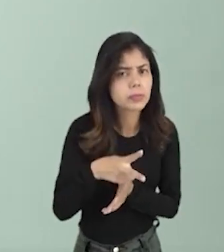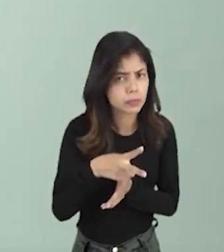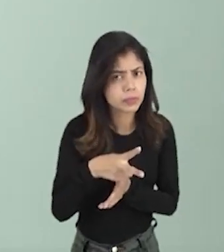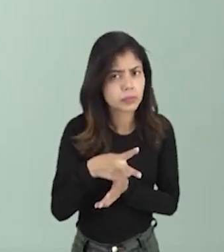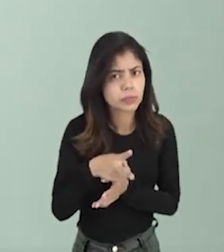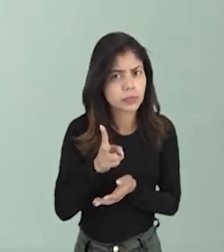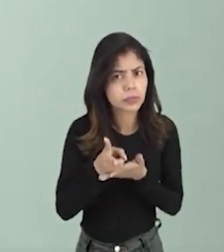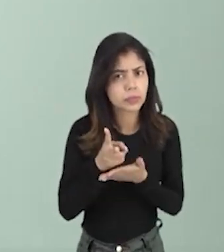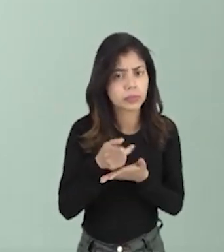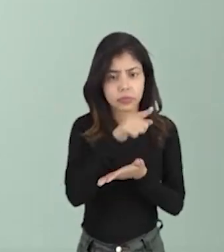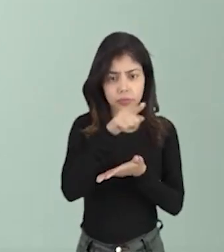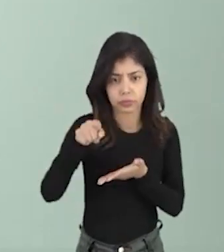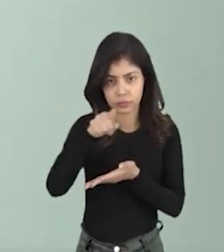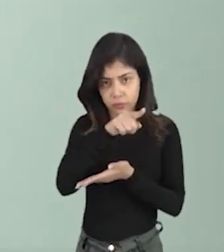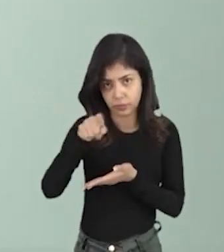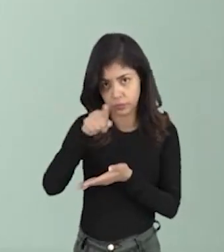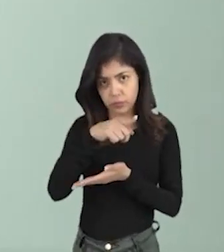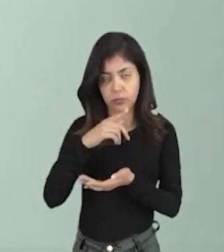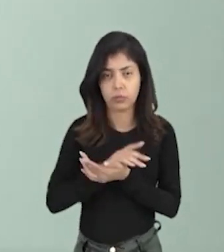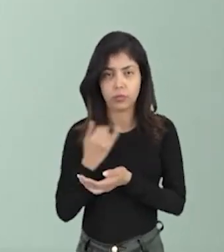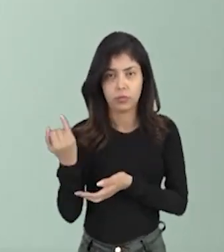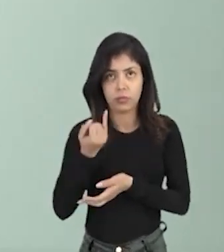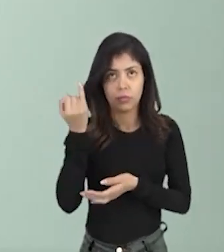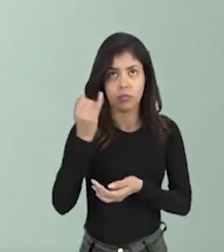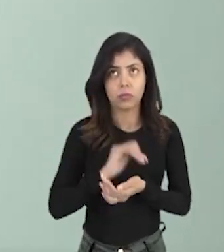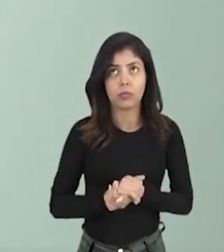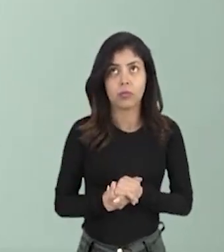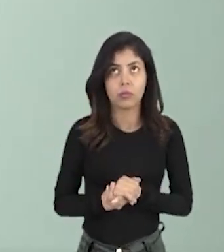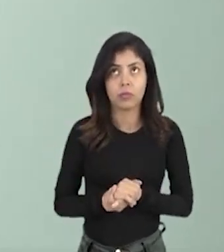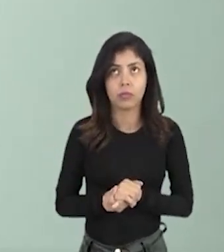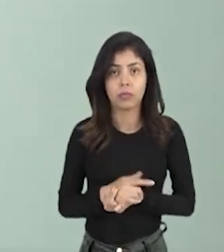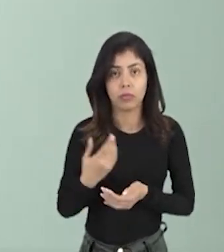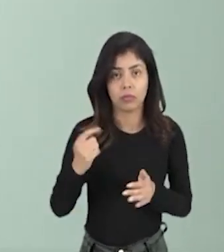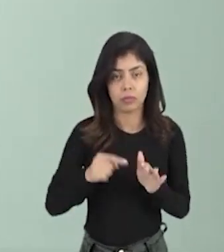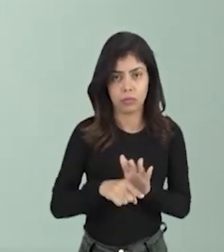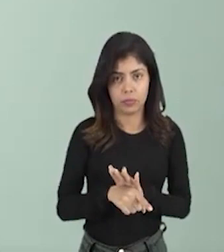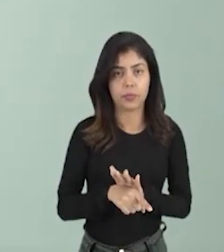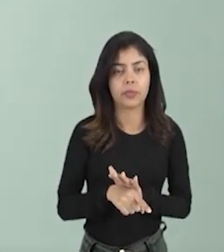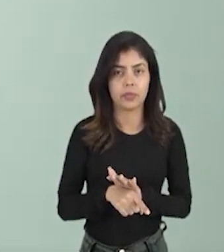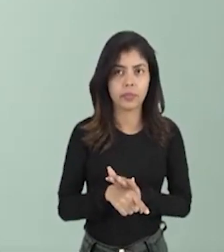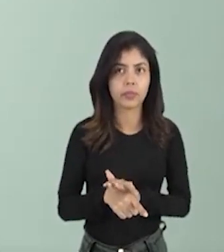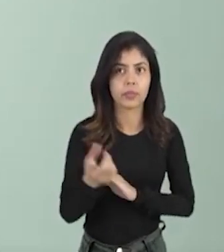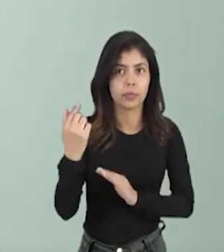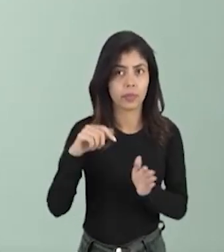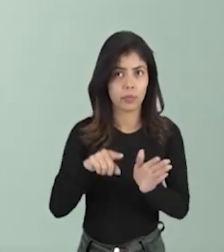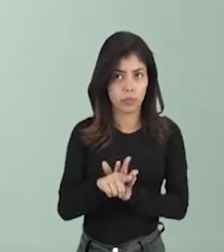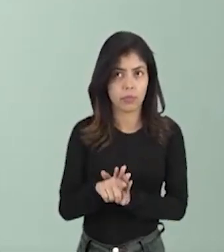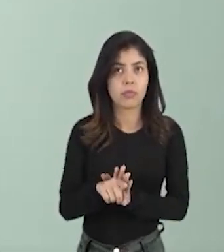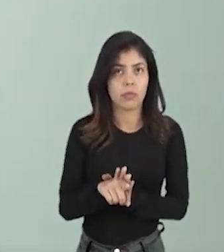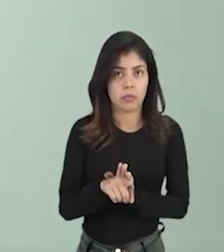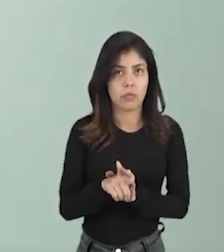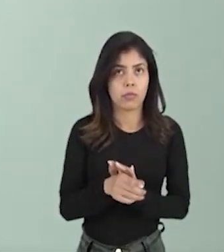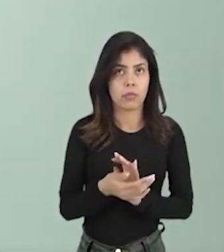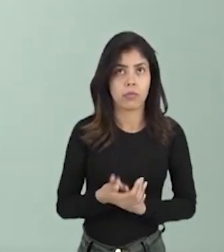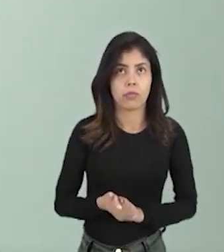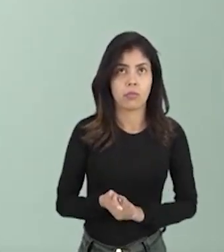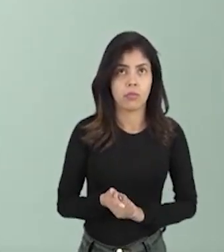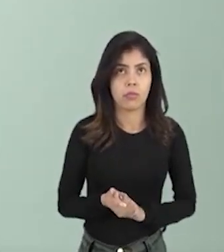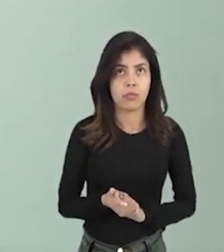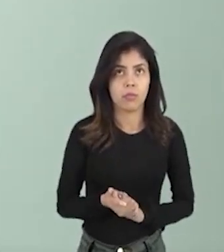texto, risquem, grifem, porque ela é importantíssima, principalmente dentro da questão, dentro da